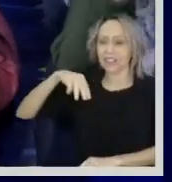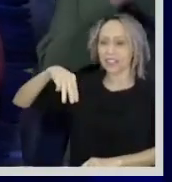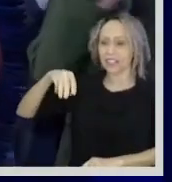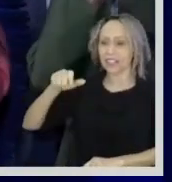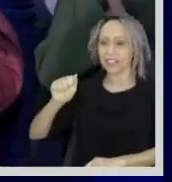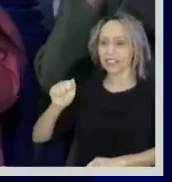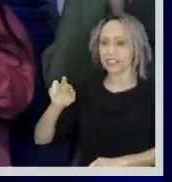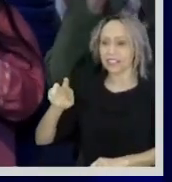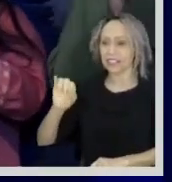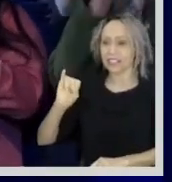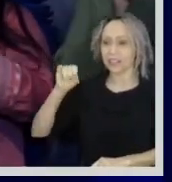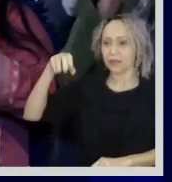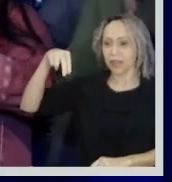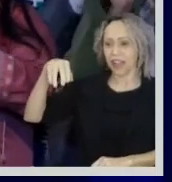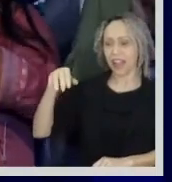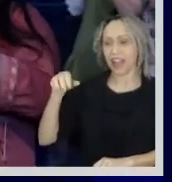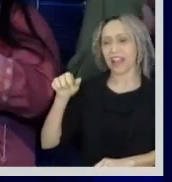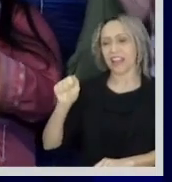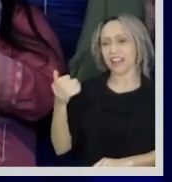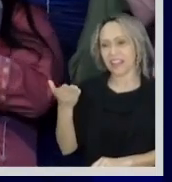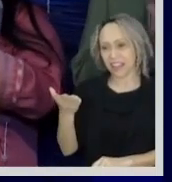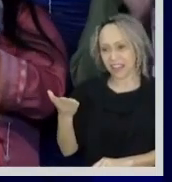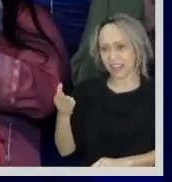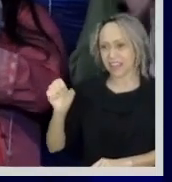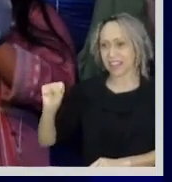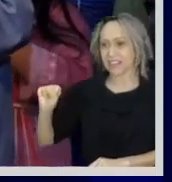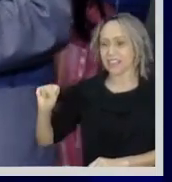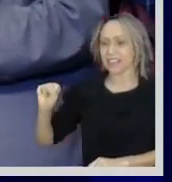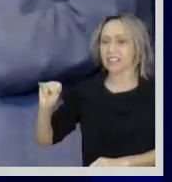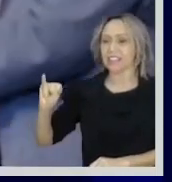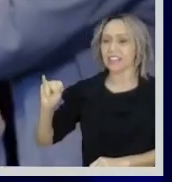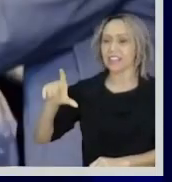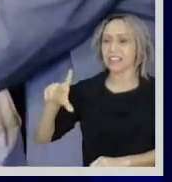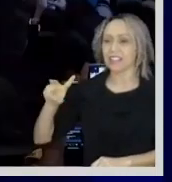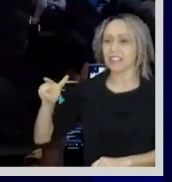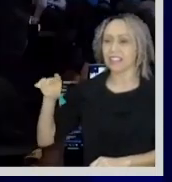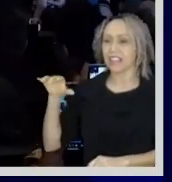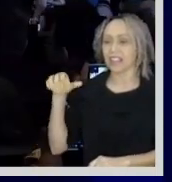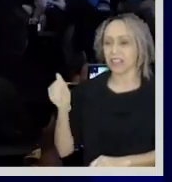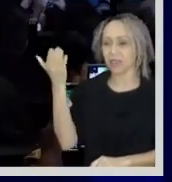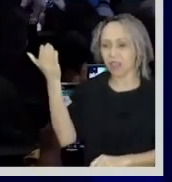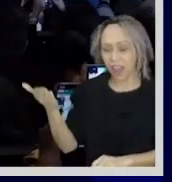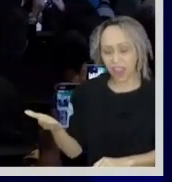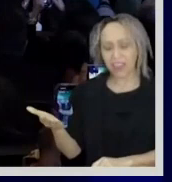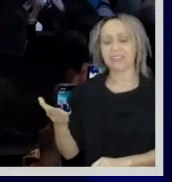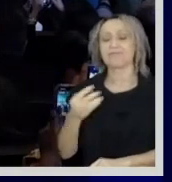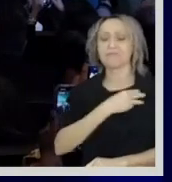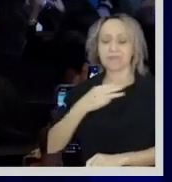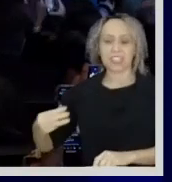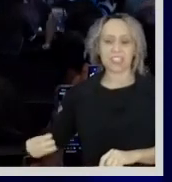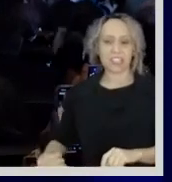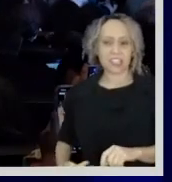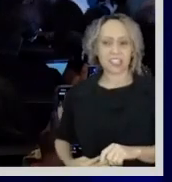Pois é, o Rodolfo. Realmente, o que a gente vê é que haverá, ao longo do governo Lula, toda